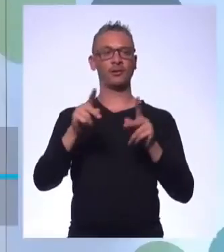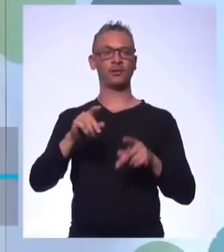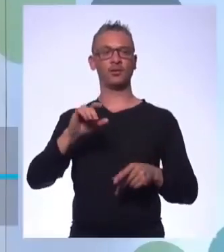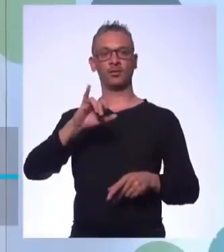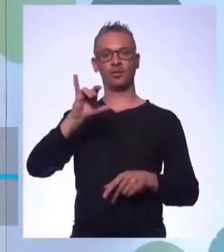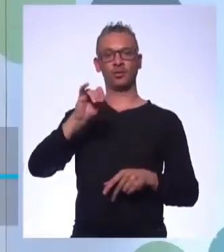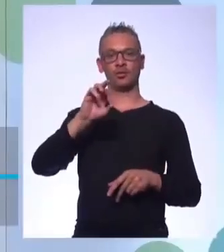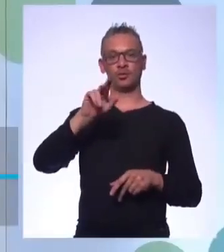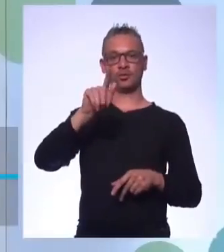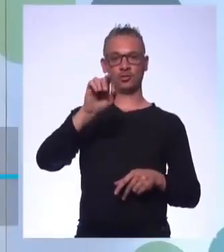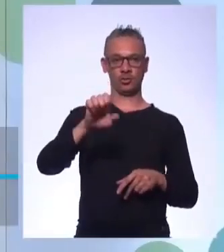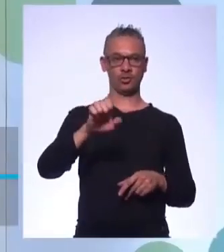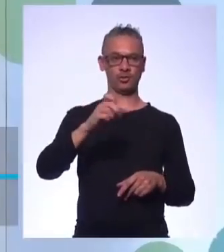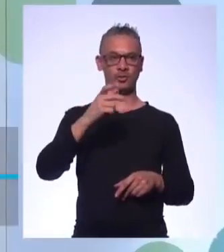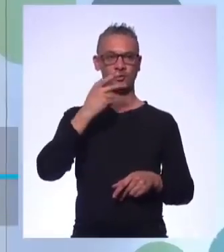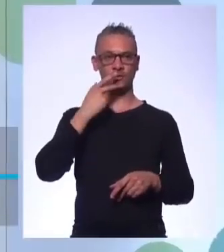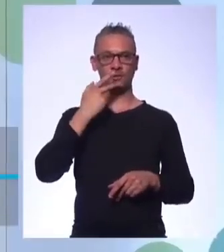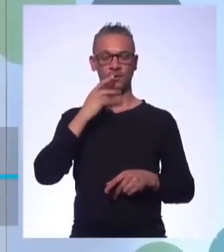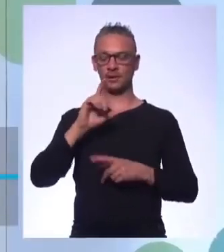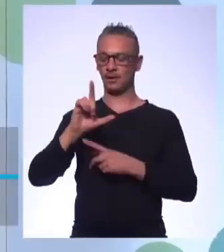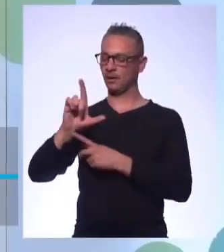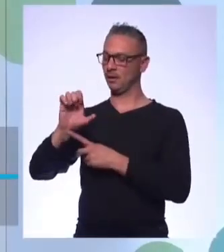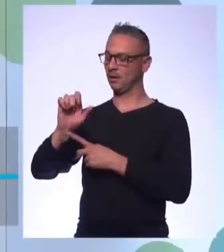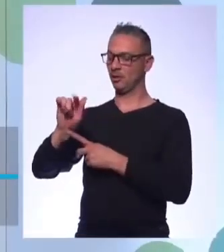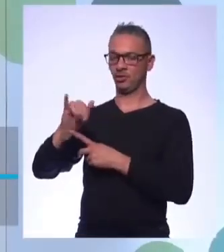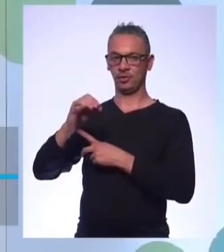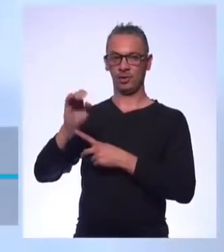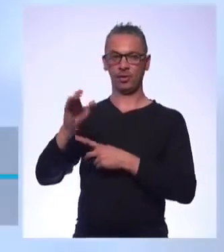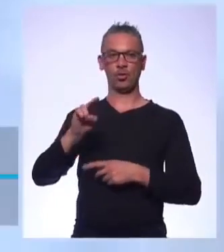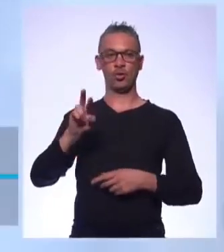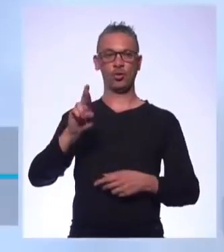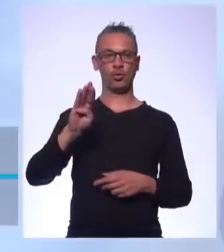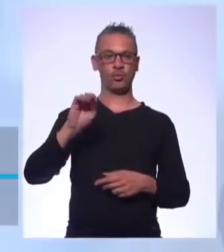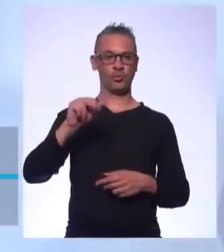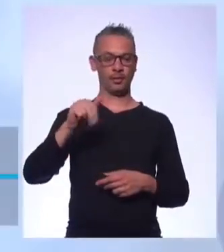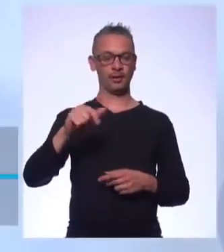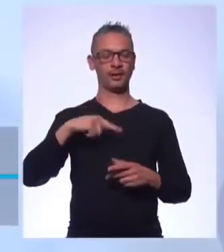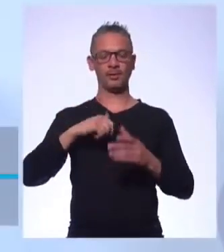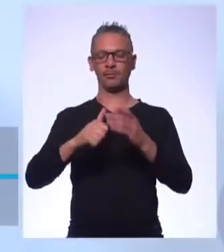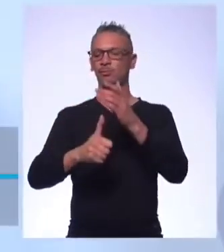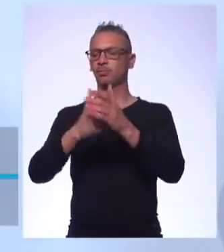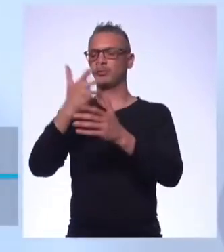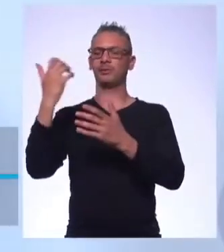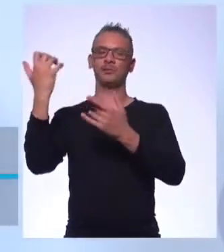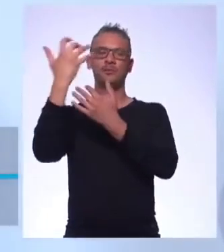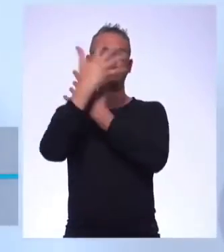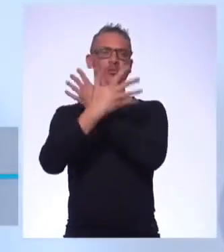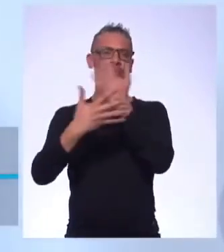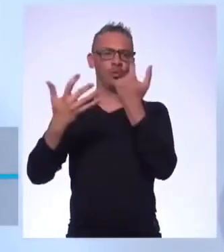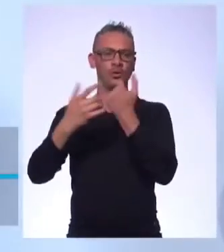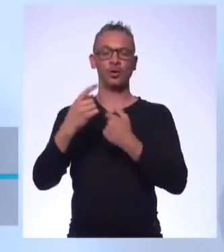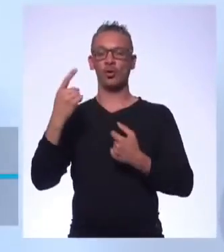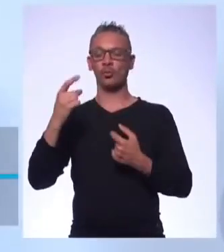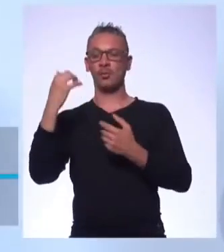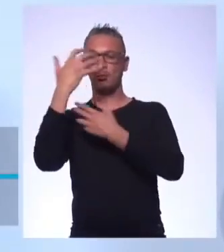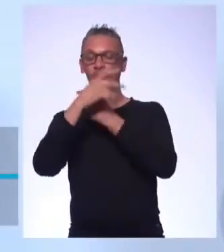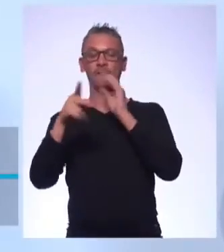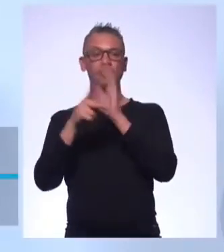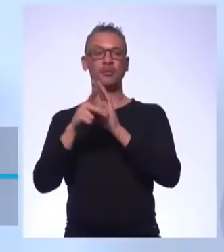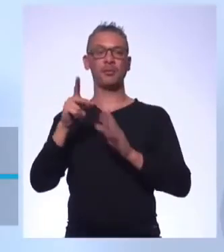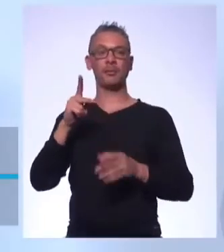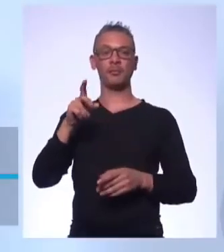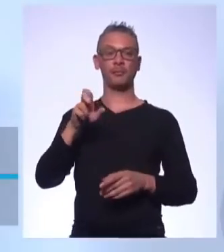citou aqui, ó, a fábrica do Legião Urbana. Fábrica. Legião Urbana tem várias. Tem uma chamada Perfeição, que a música